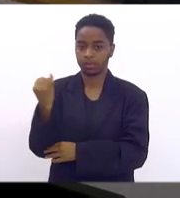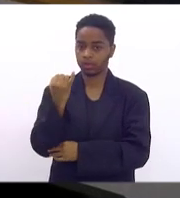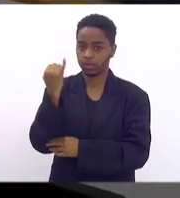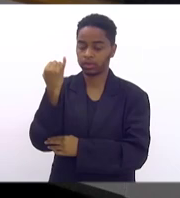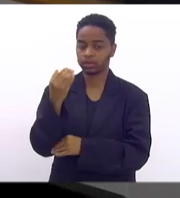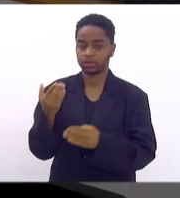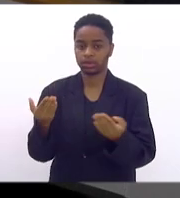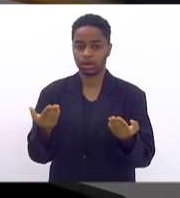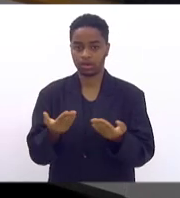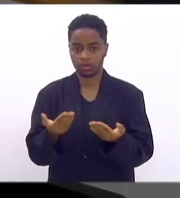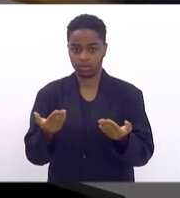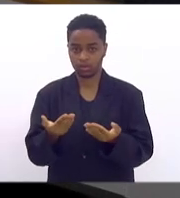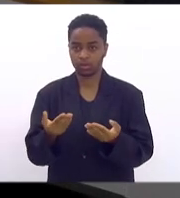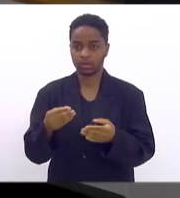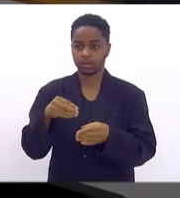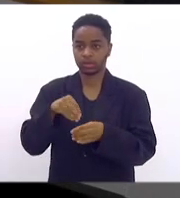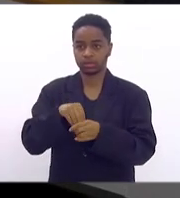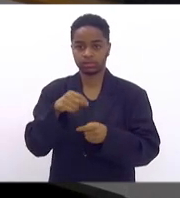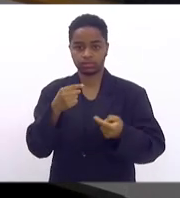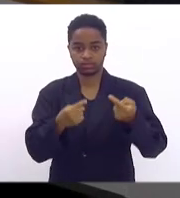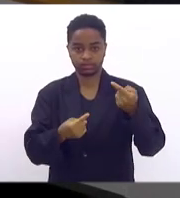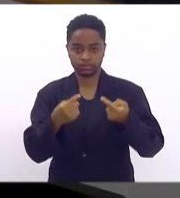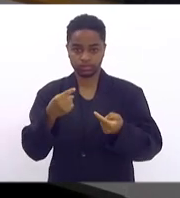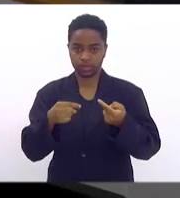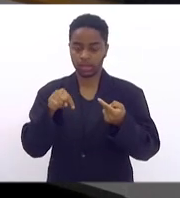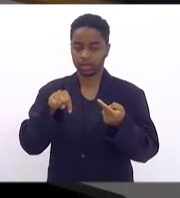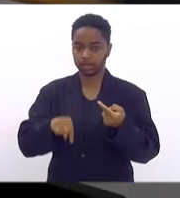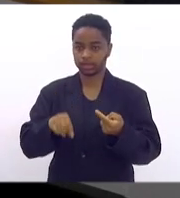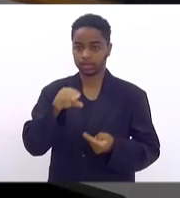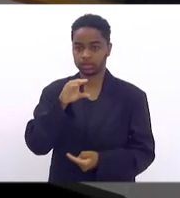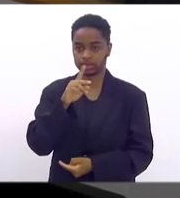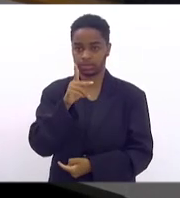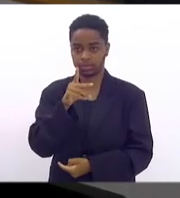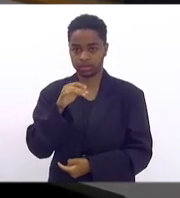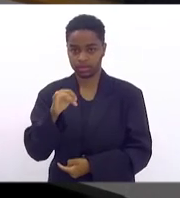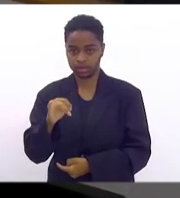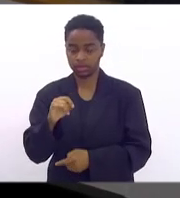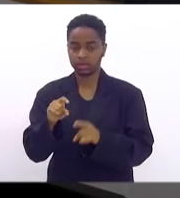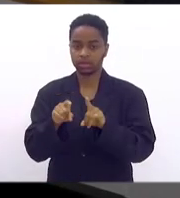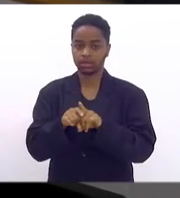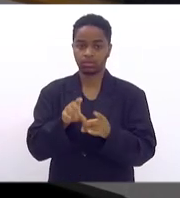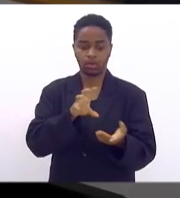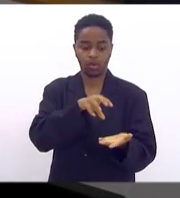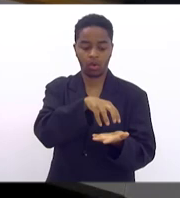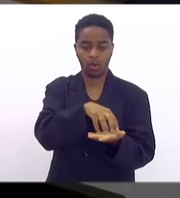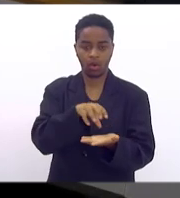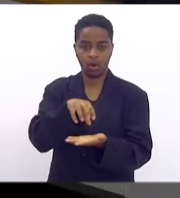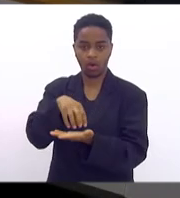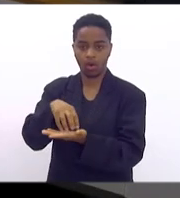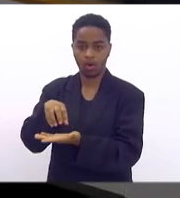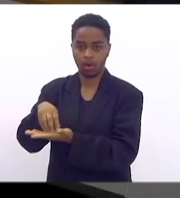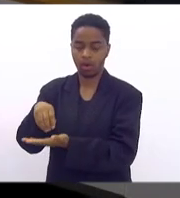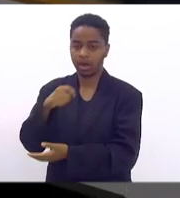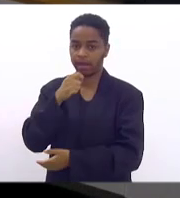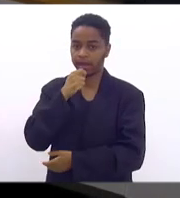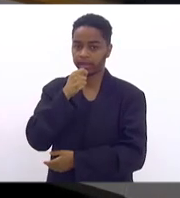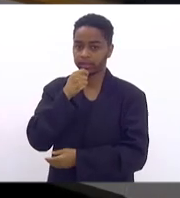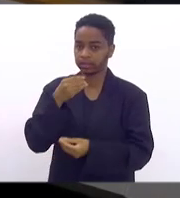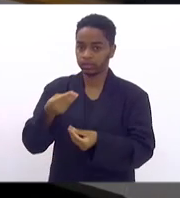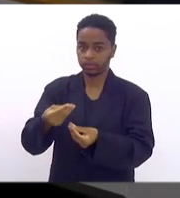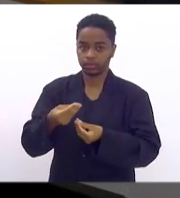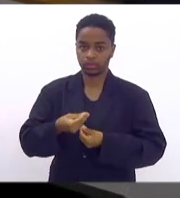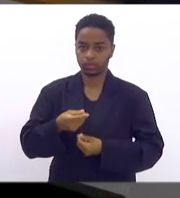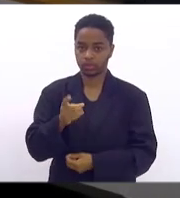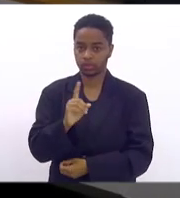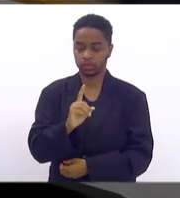nesse momento e dentro do debate desta CPI, uma vez que esses órgãos ainda não